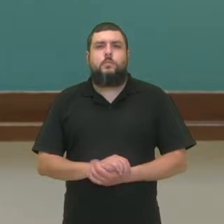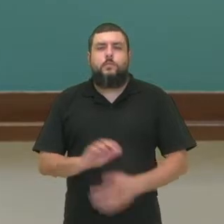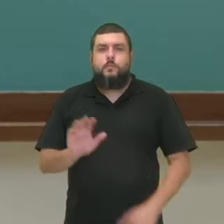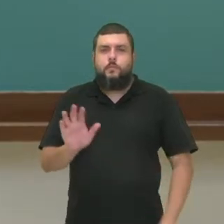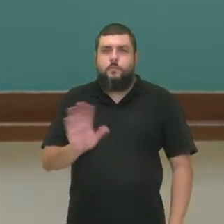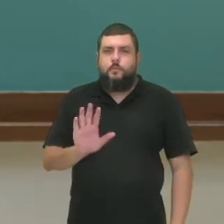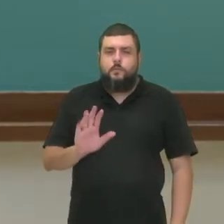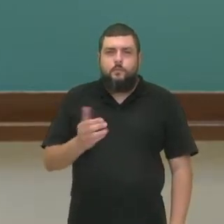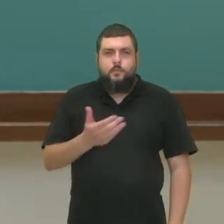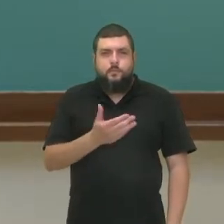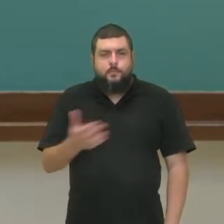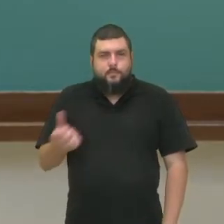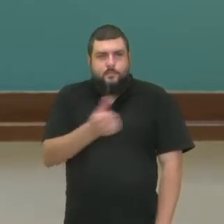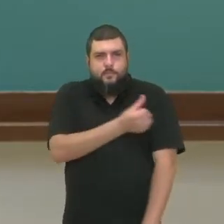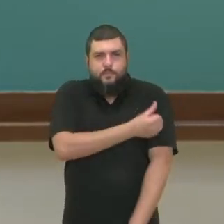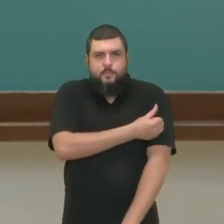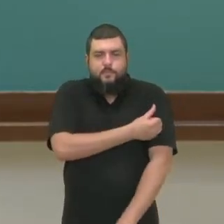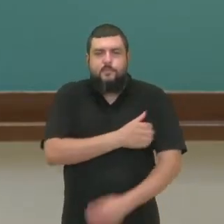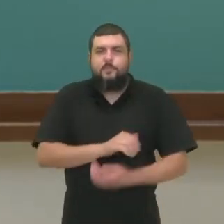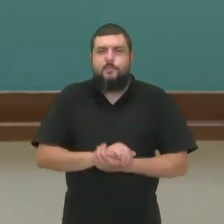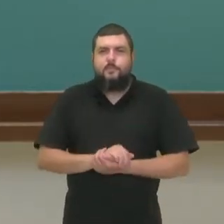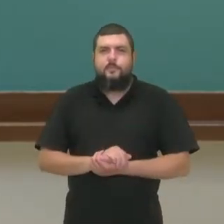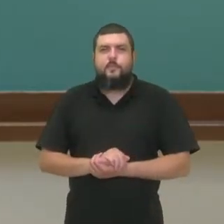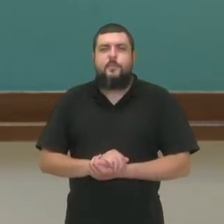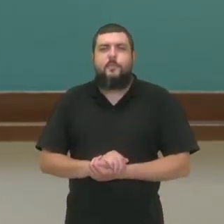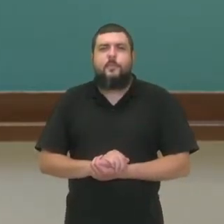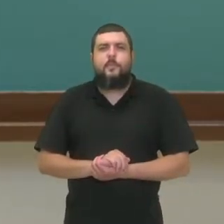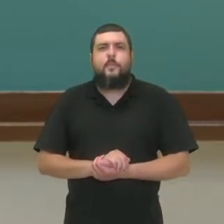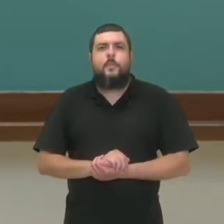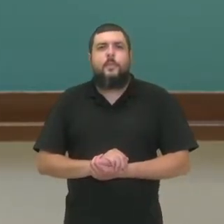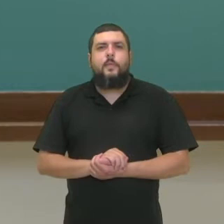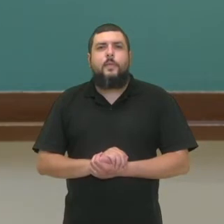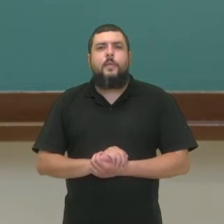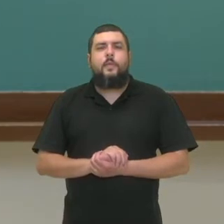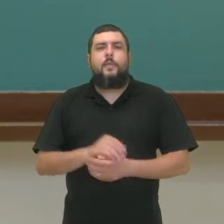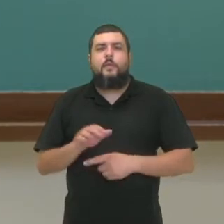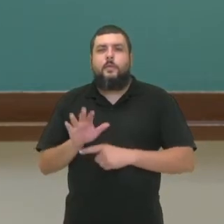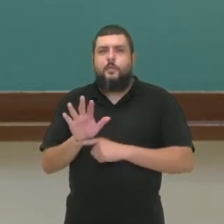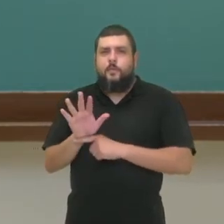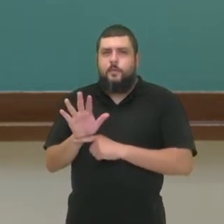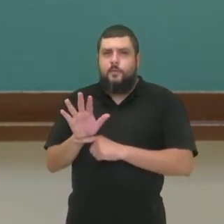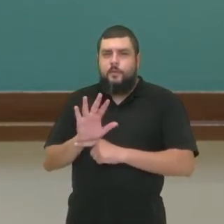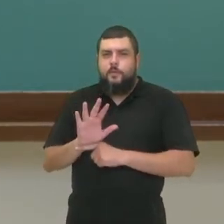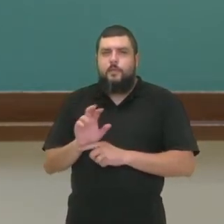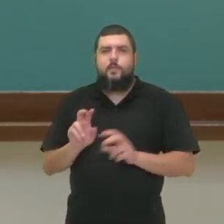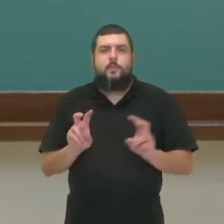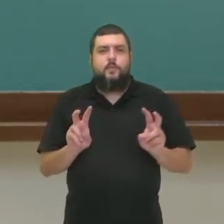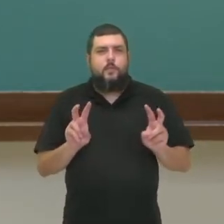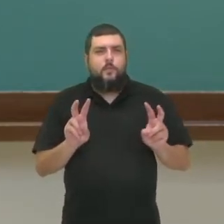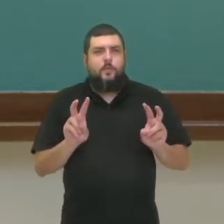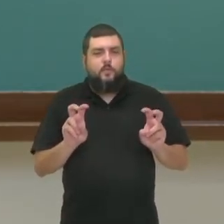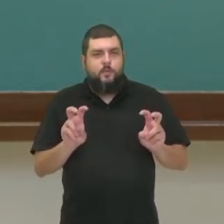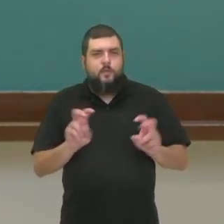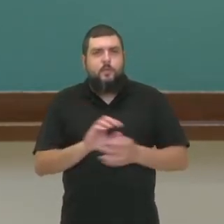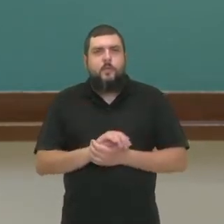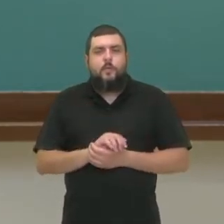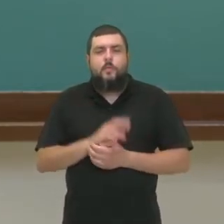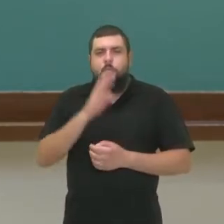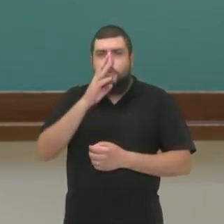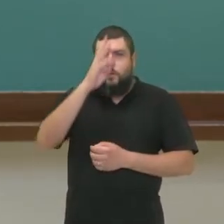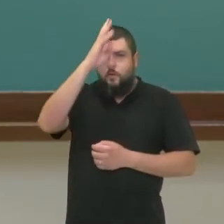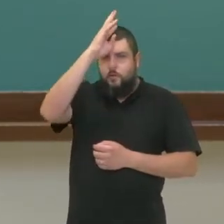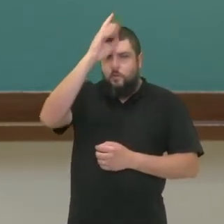Olá, estudantes do sexto ano! Sou o professor Roberto Falcione. Nesse vídeo vamos estudar sobre Roma